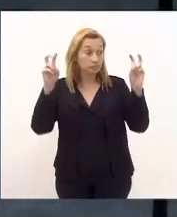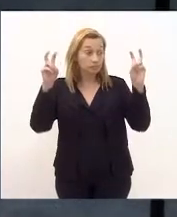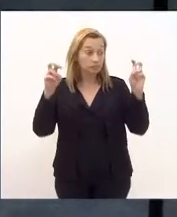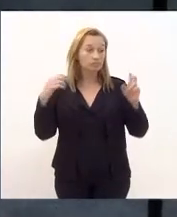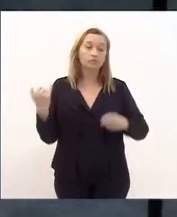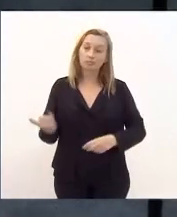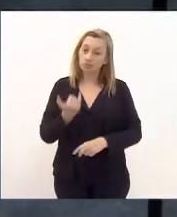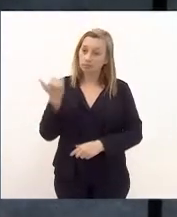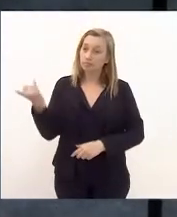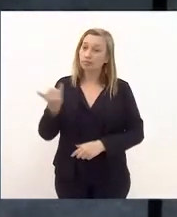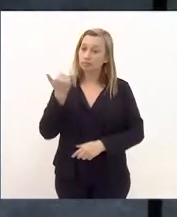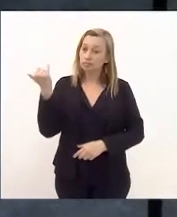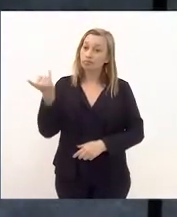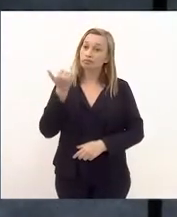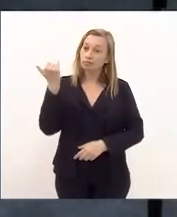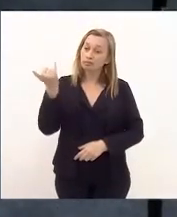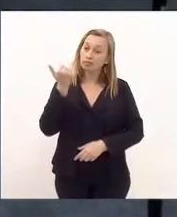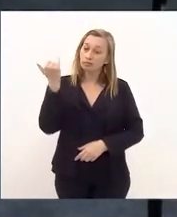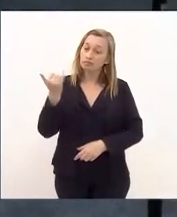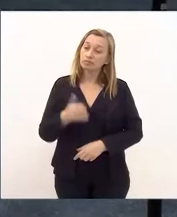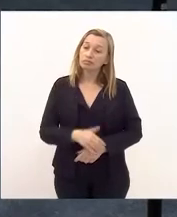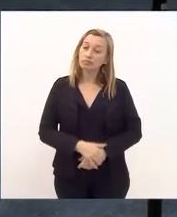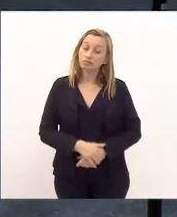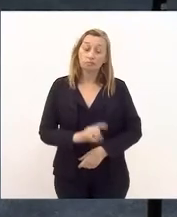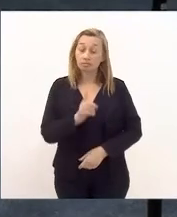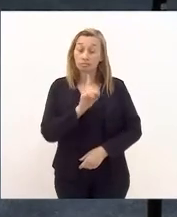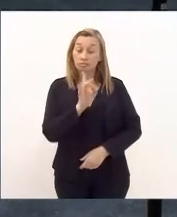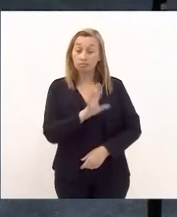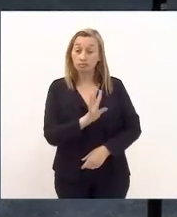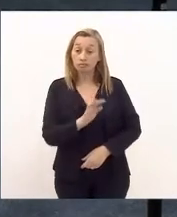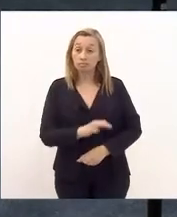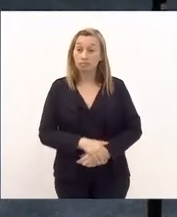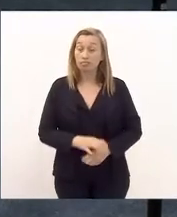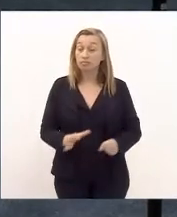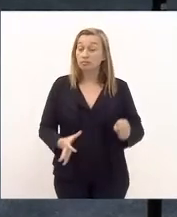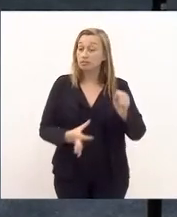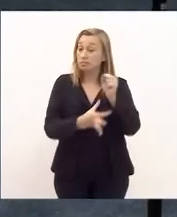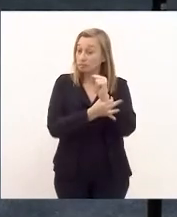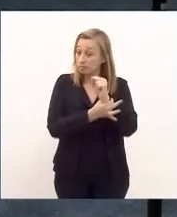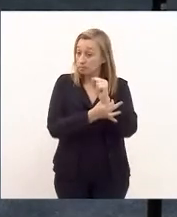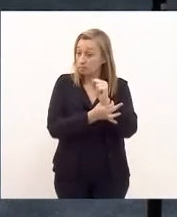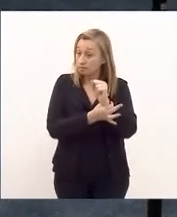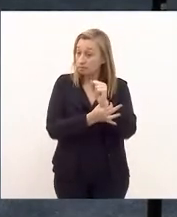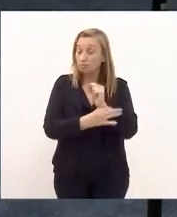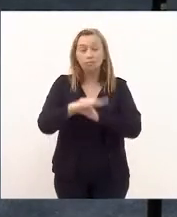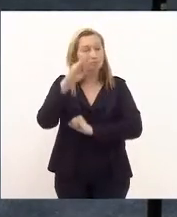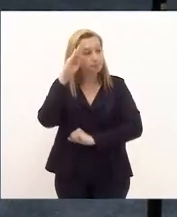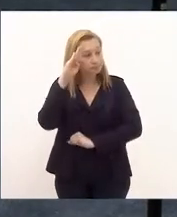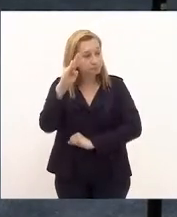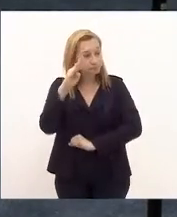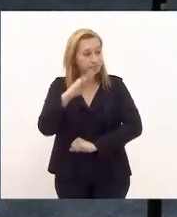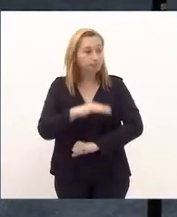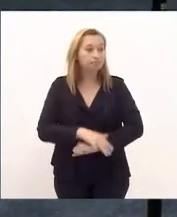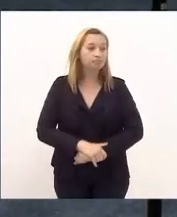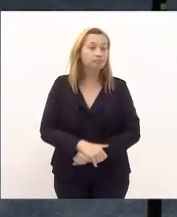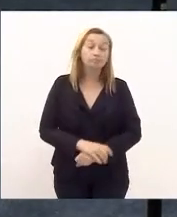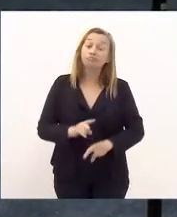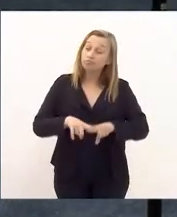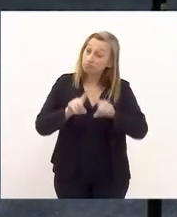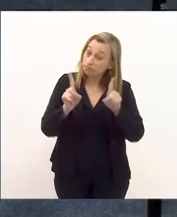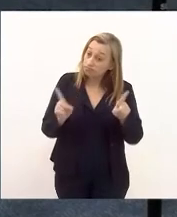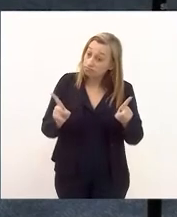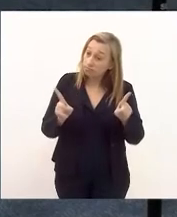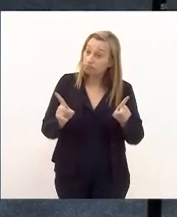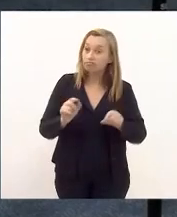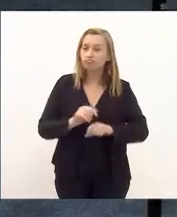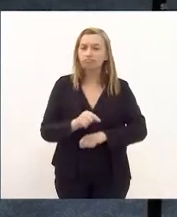muito importante, muito mesmo. Não só pela questão da segurança, que é fundamental, mas